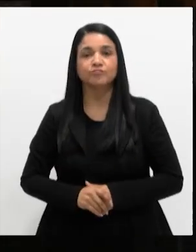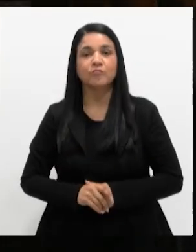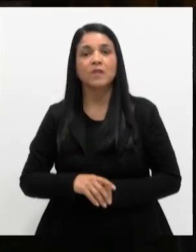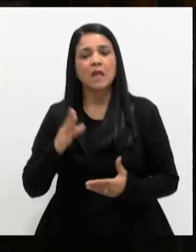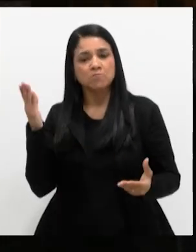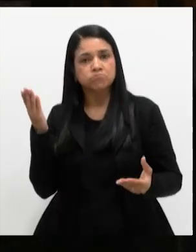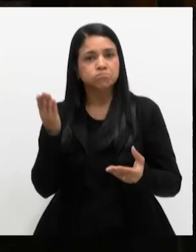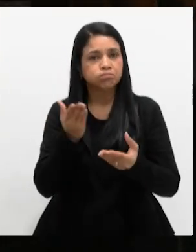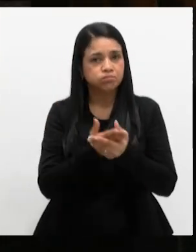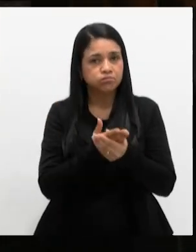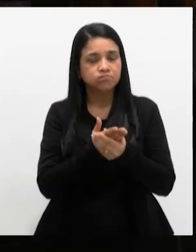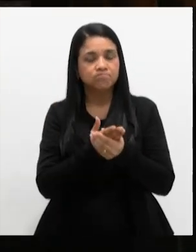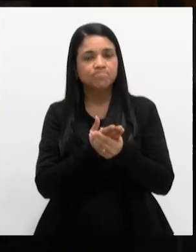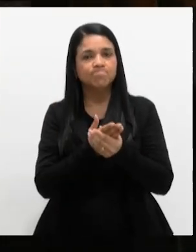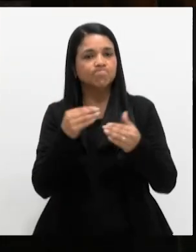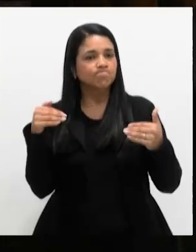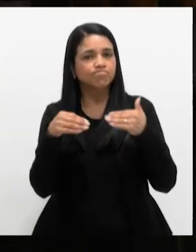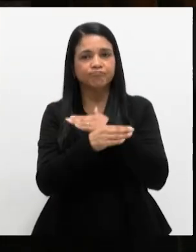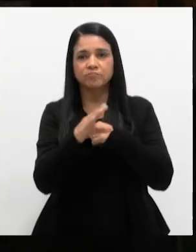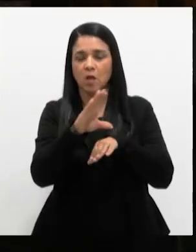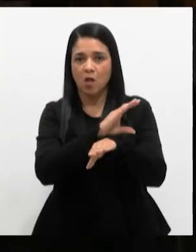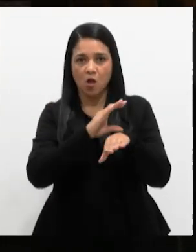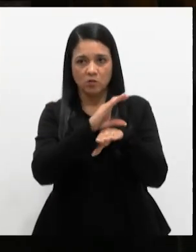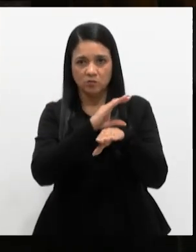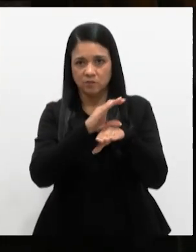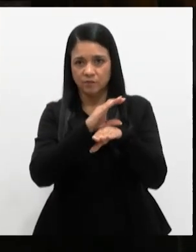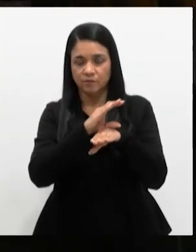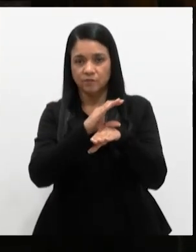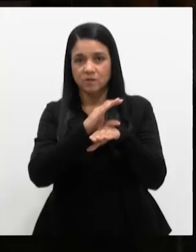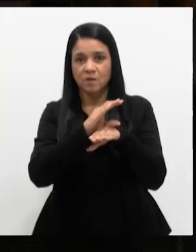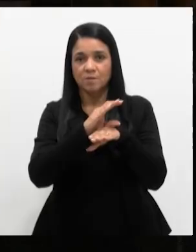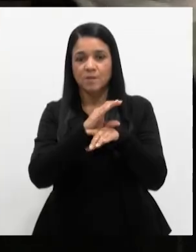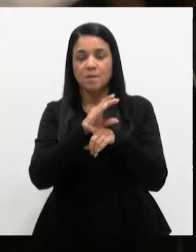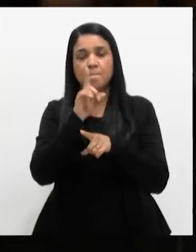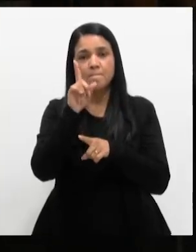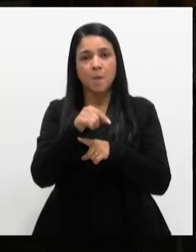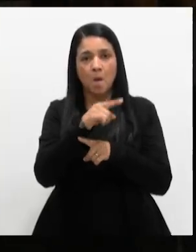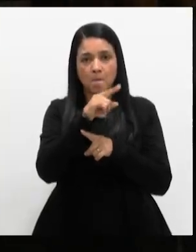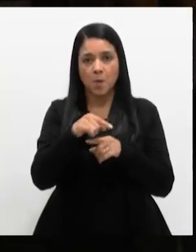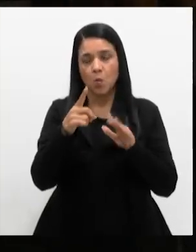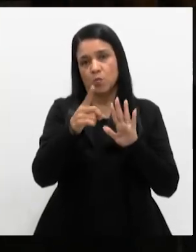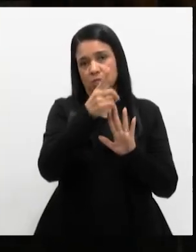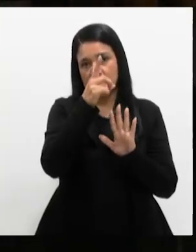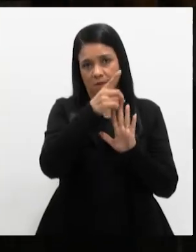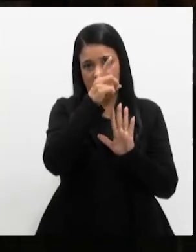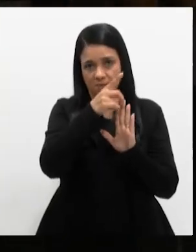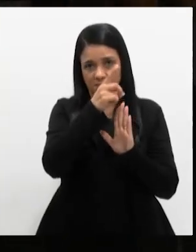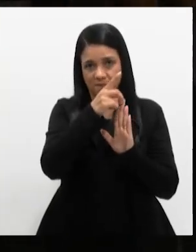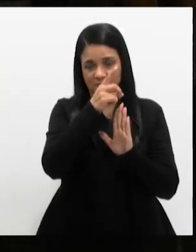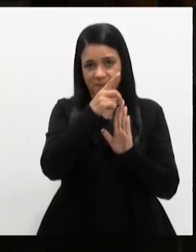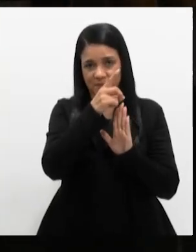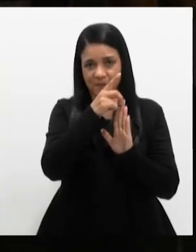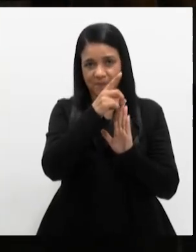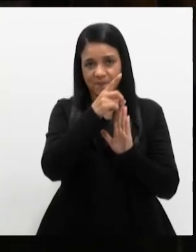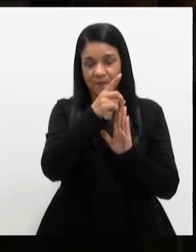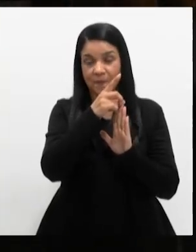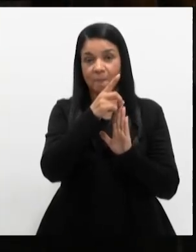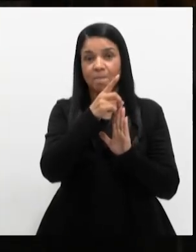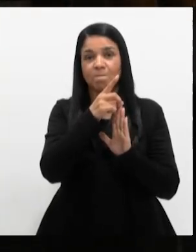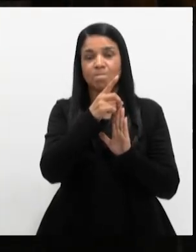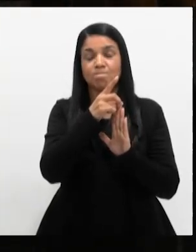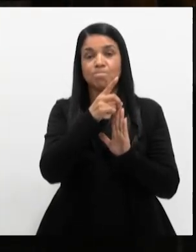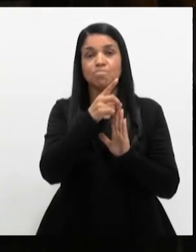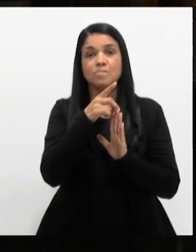ação direta de inconstitucionalidade para derrubar esse decreto. E, nas